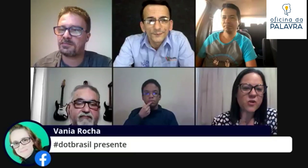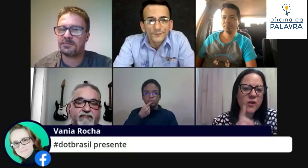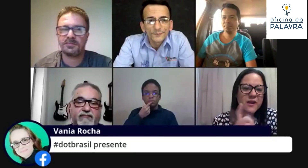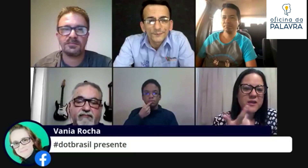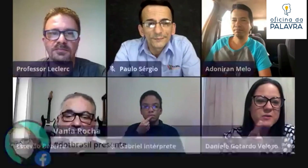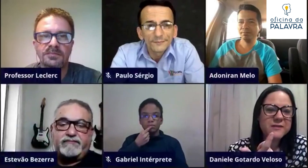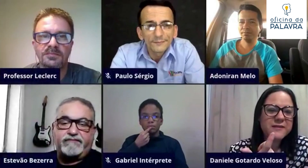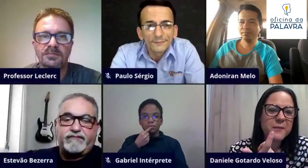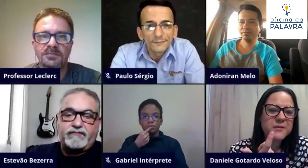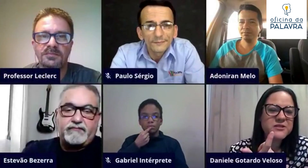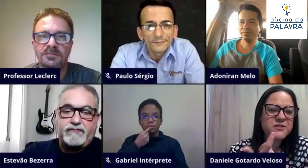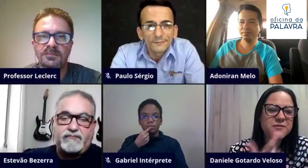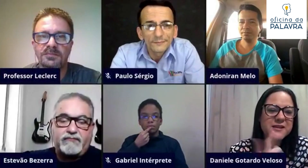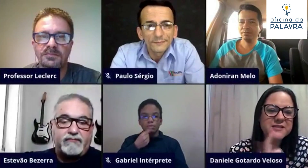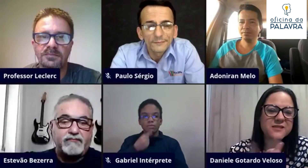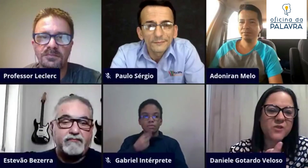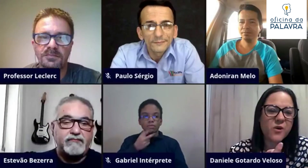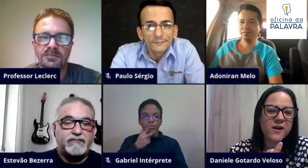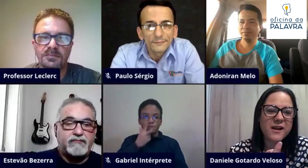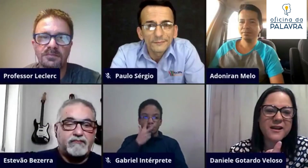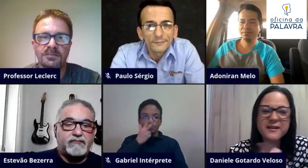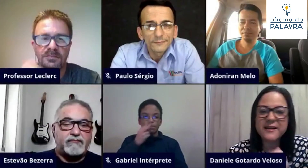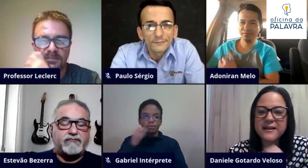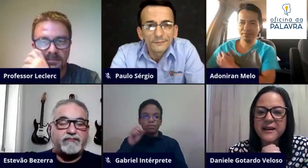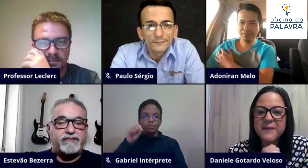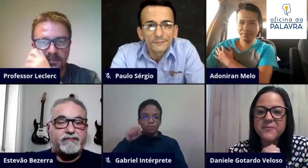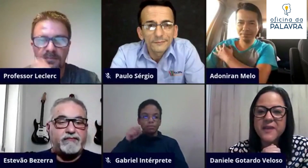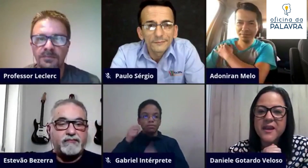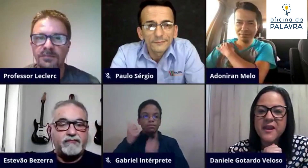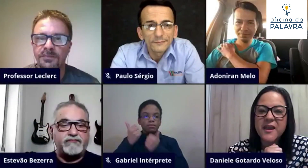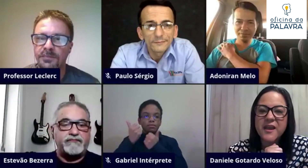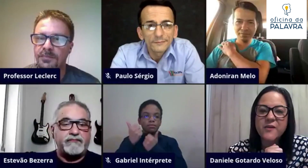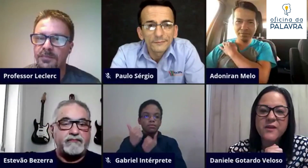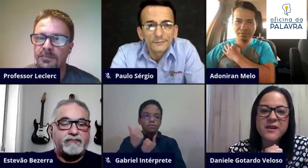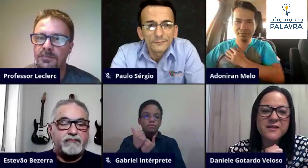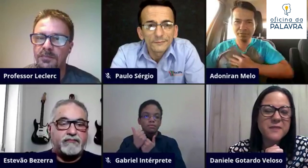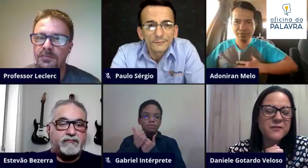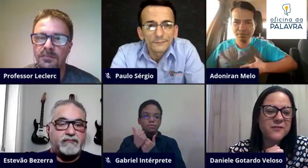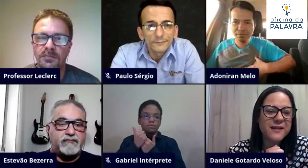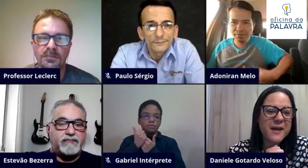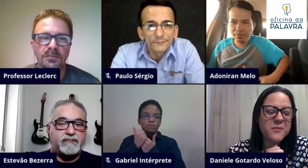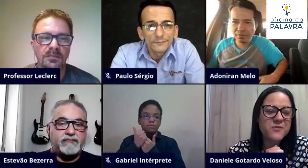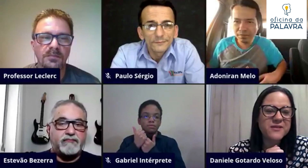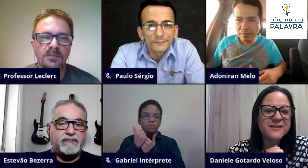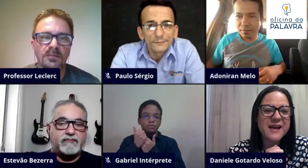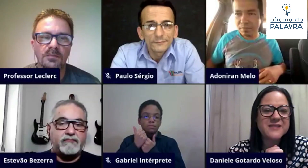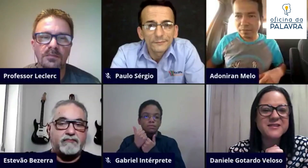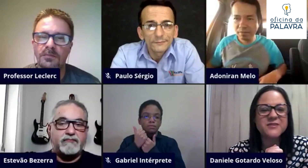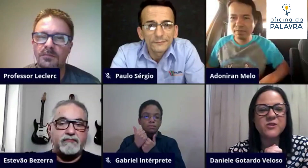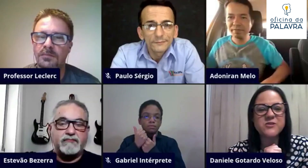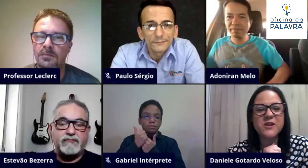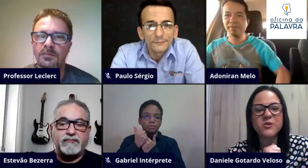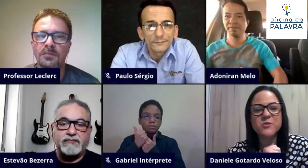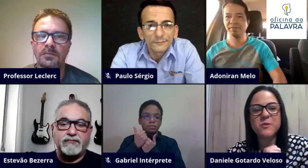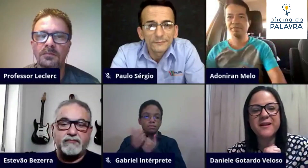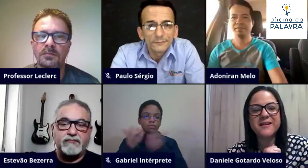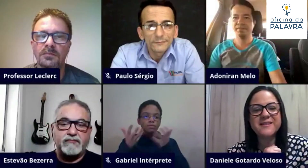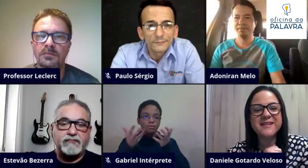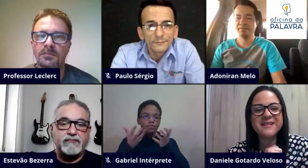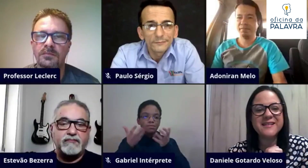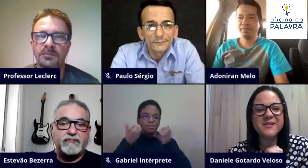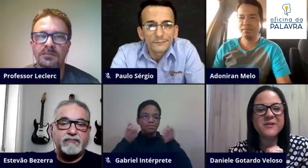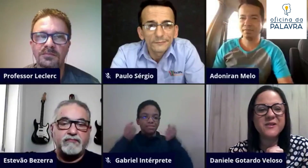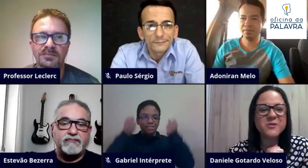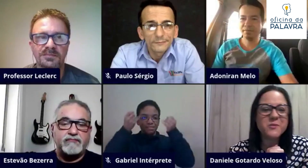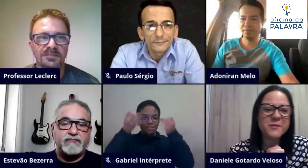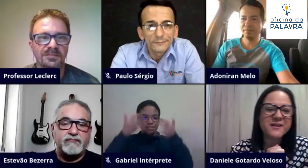Até que troque aí o intérprete, faça a troca aí, Leclerc. Eu queria também aproveitar, assim, o nosso garoto